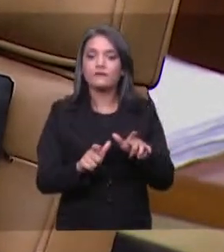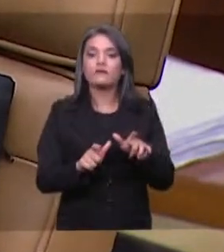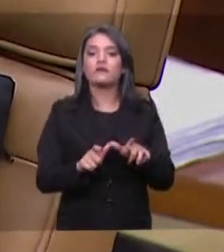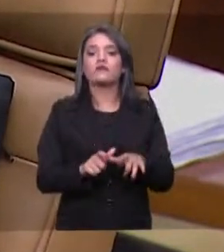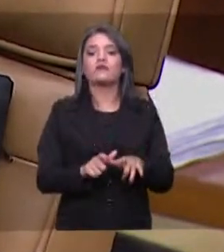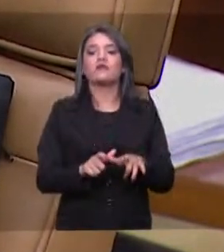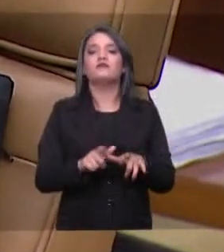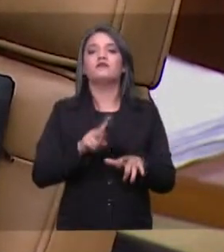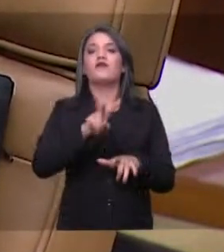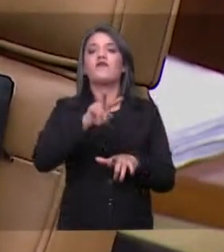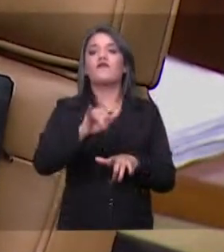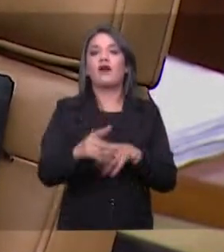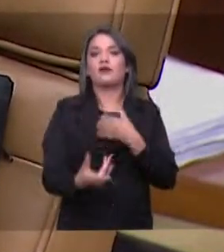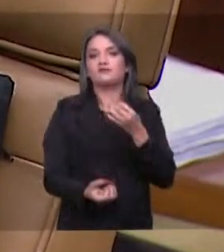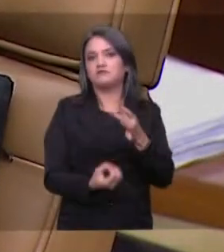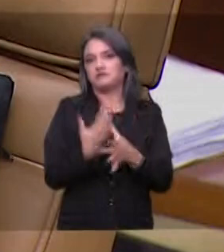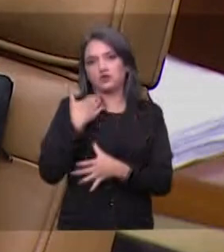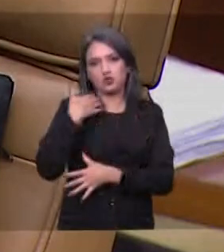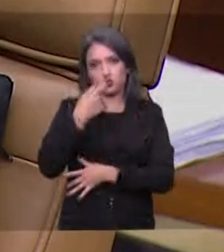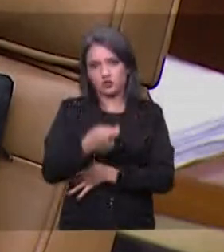vierem a ser criadas.